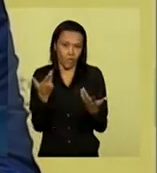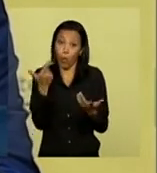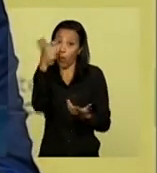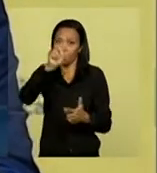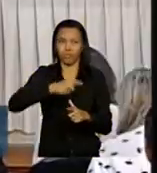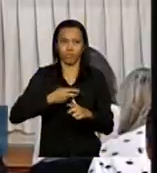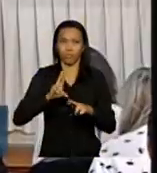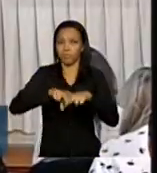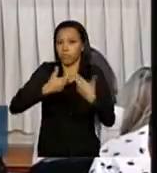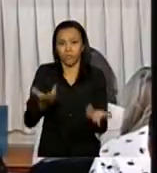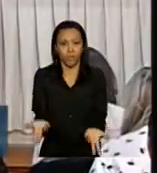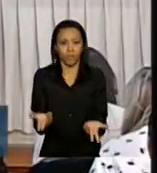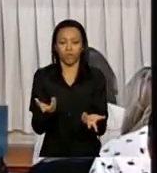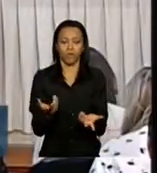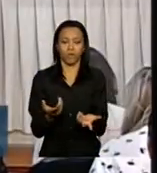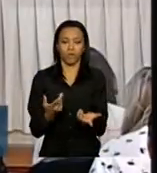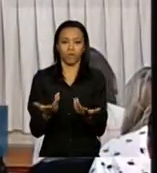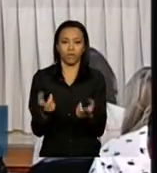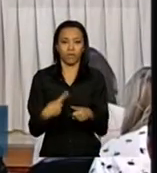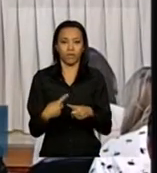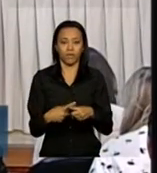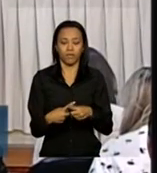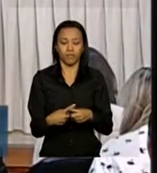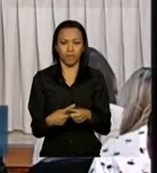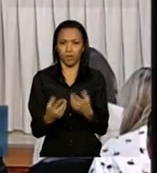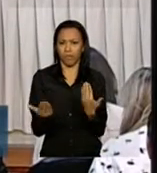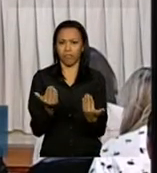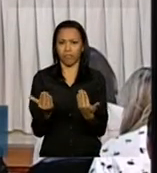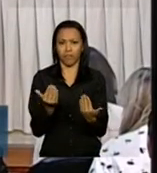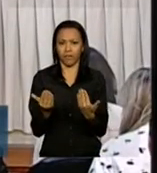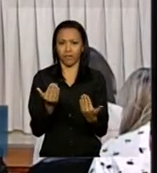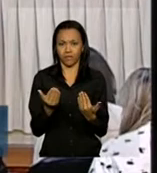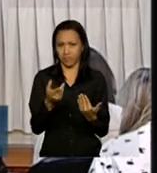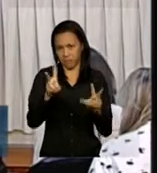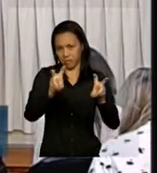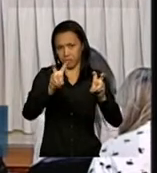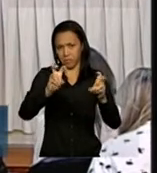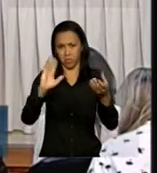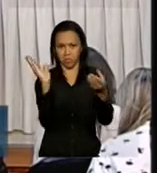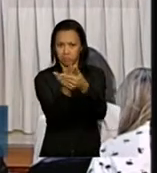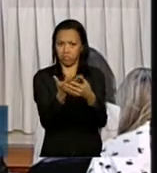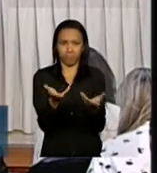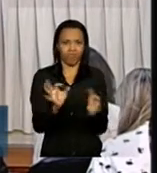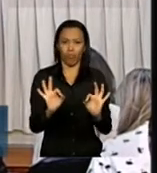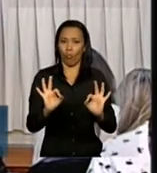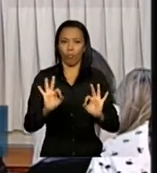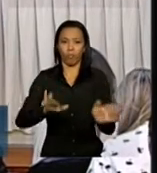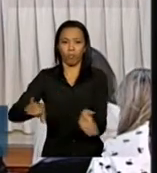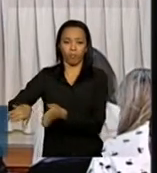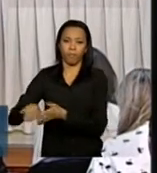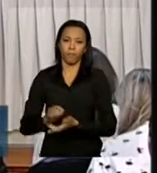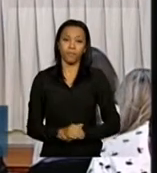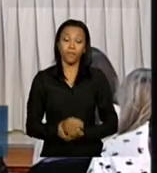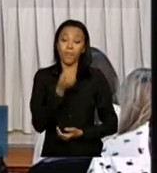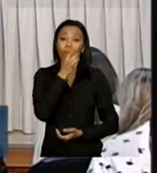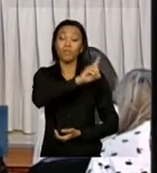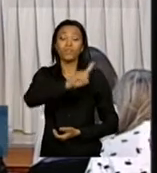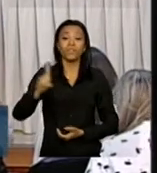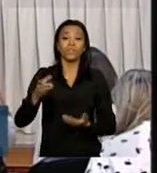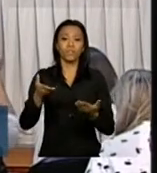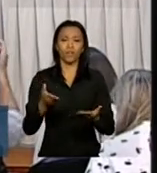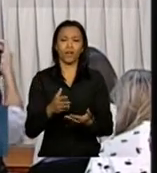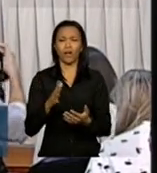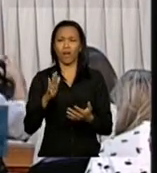razão tem nenhuma nenhuma nenhuma relação com com esse tema oi oi meninos Bom dia